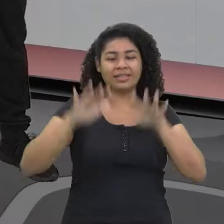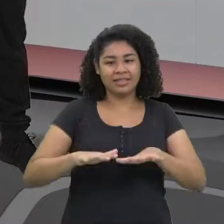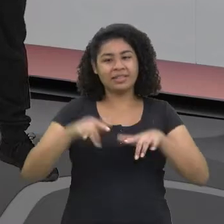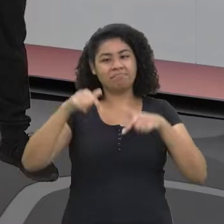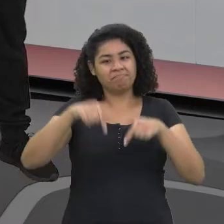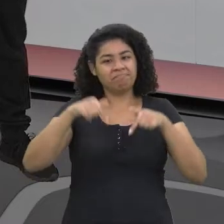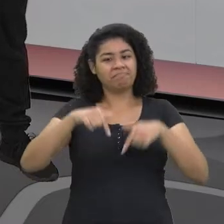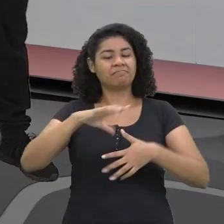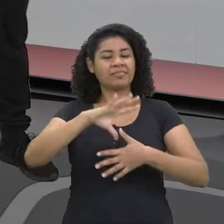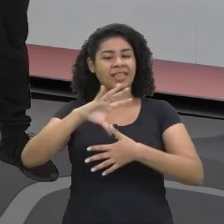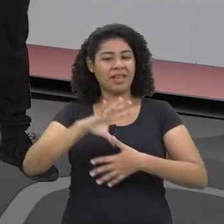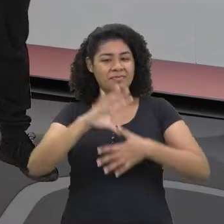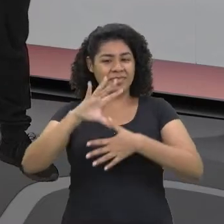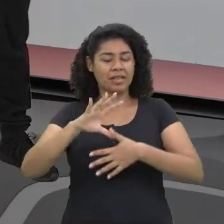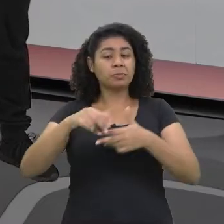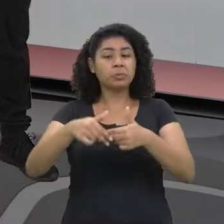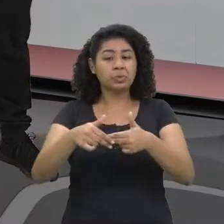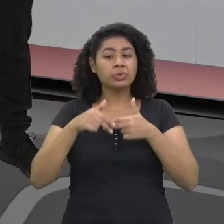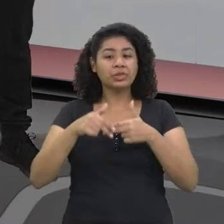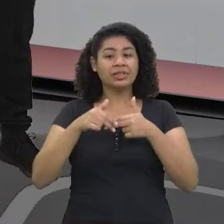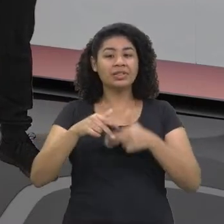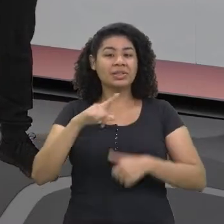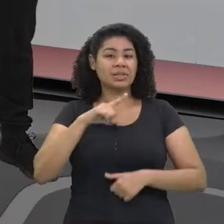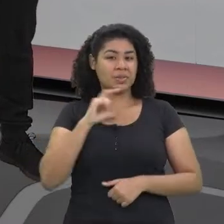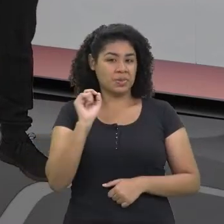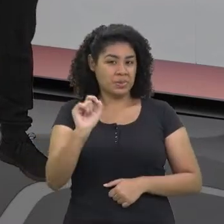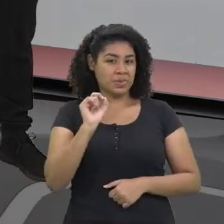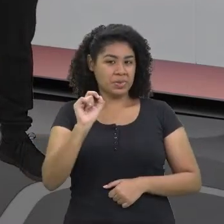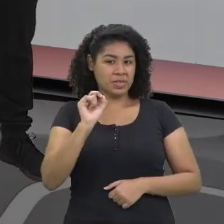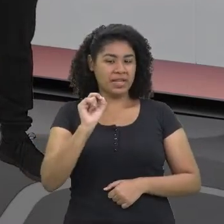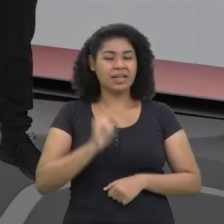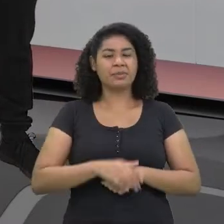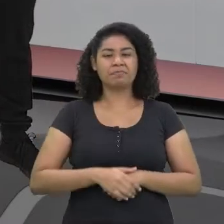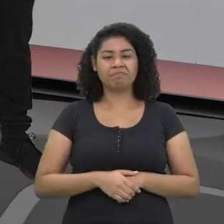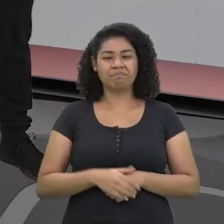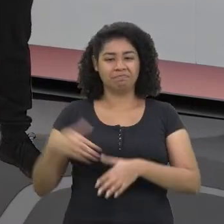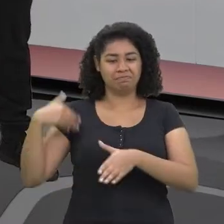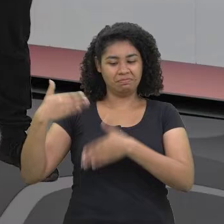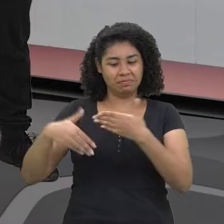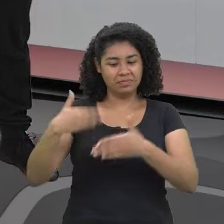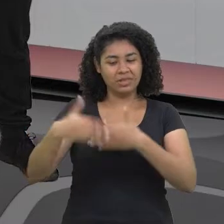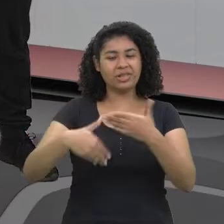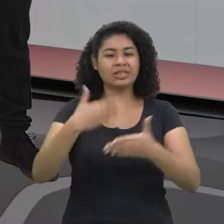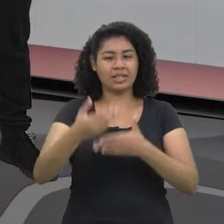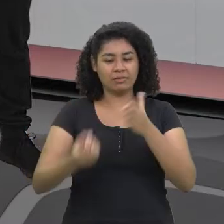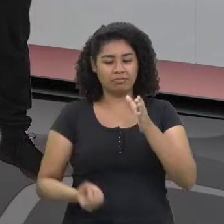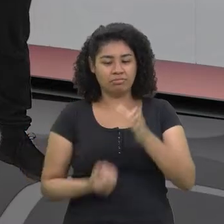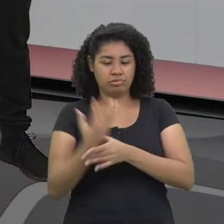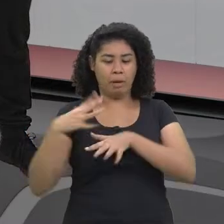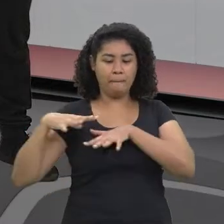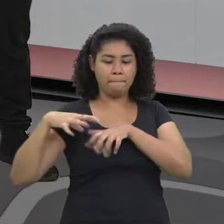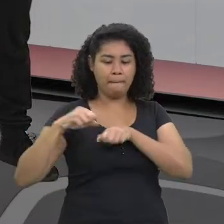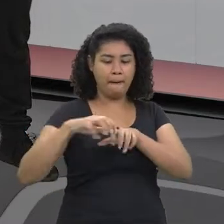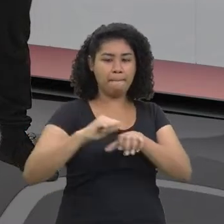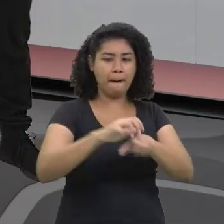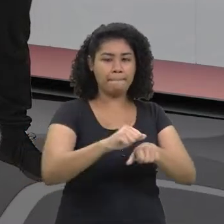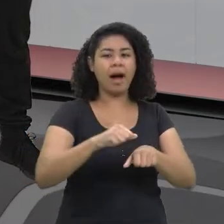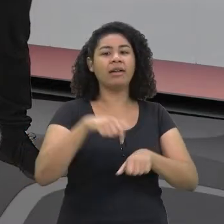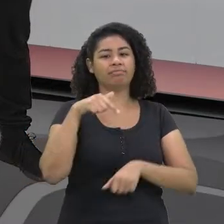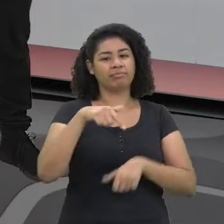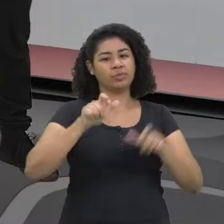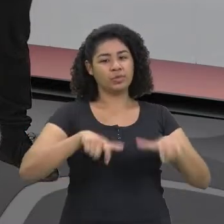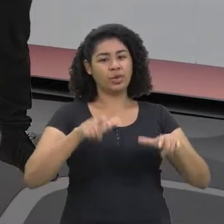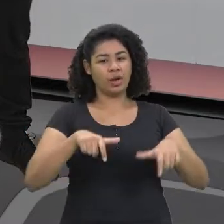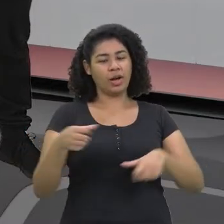fundamental importância no processo ali de colonização, tá? Dessas novas terras, como também no processo